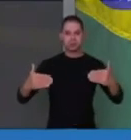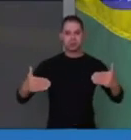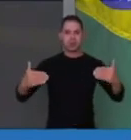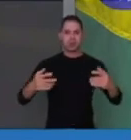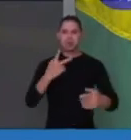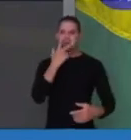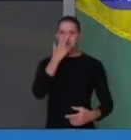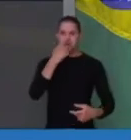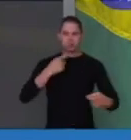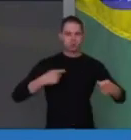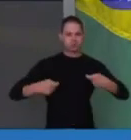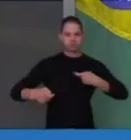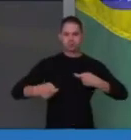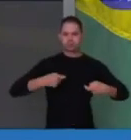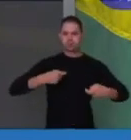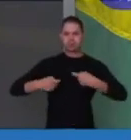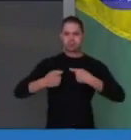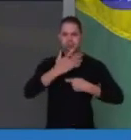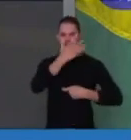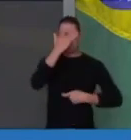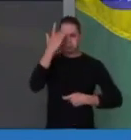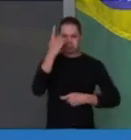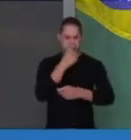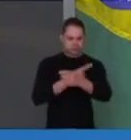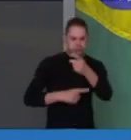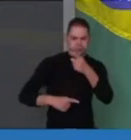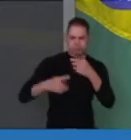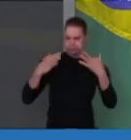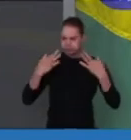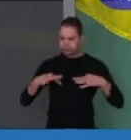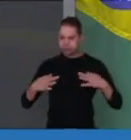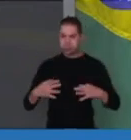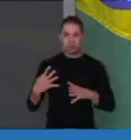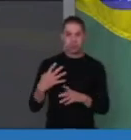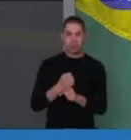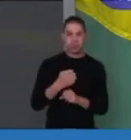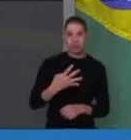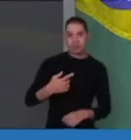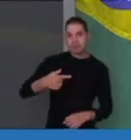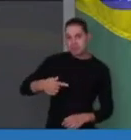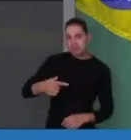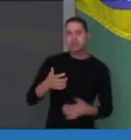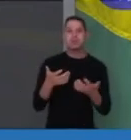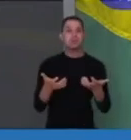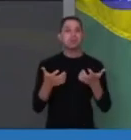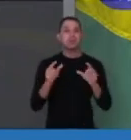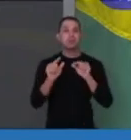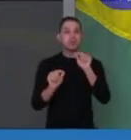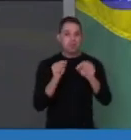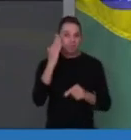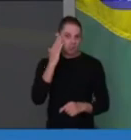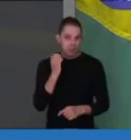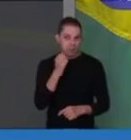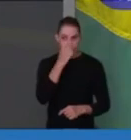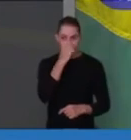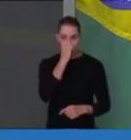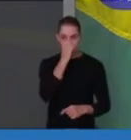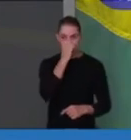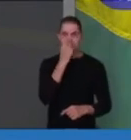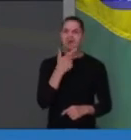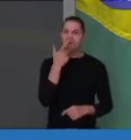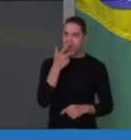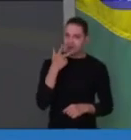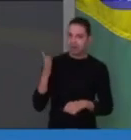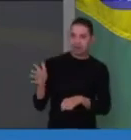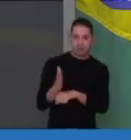guerra, 47 pessoas feridas, policiais feridos, e sabe o que eles queriam? Eles estavam falando que era um golpe, eles